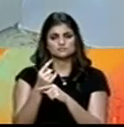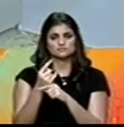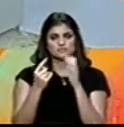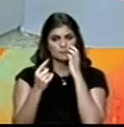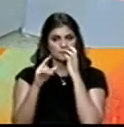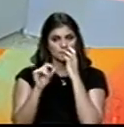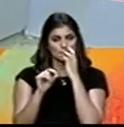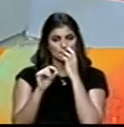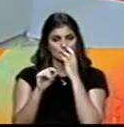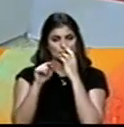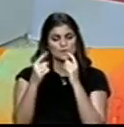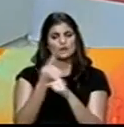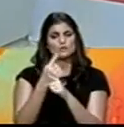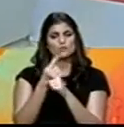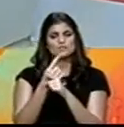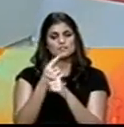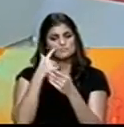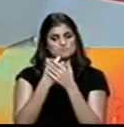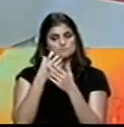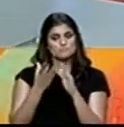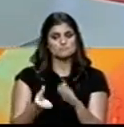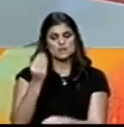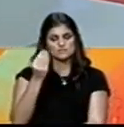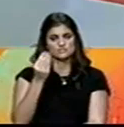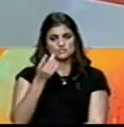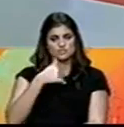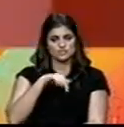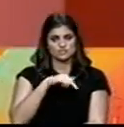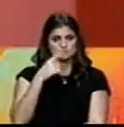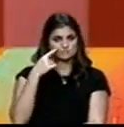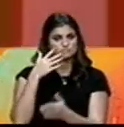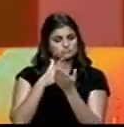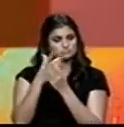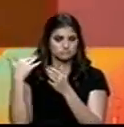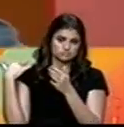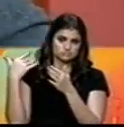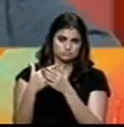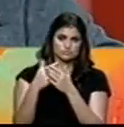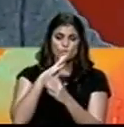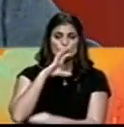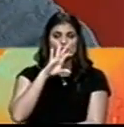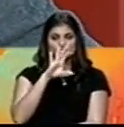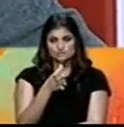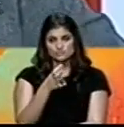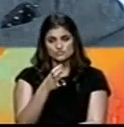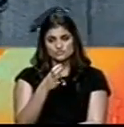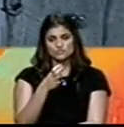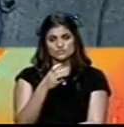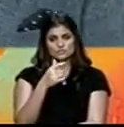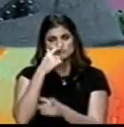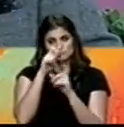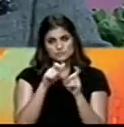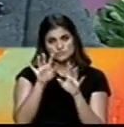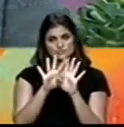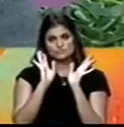talvez o elemento mais distintivo da nossa existência como país, como nação,